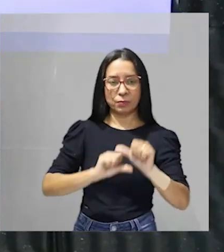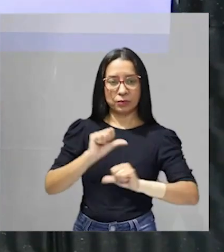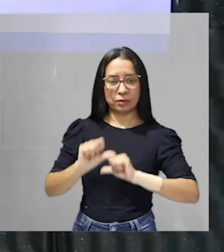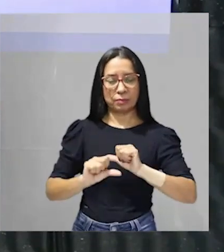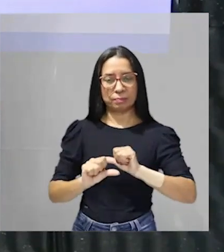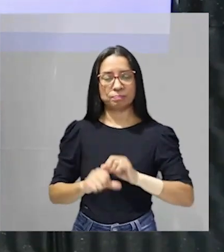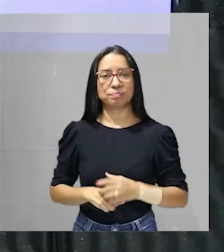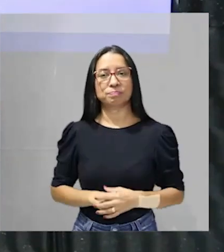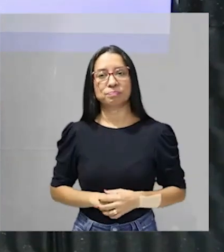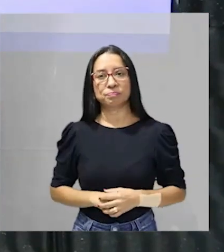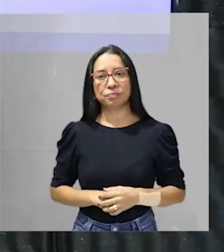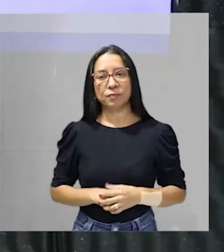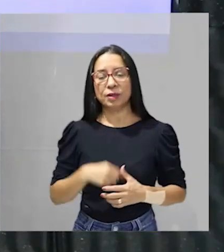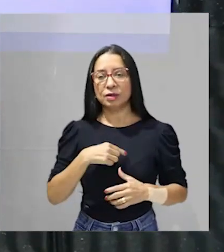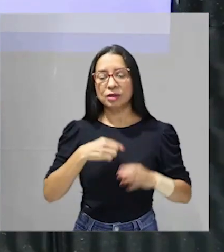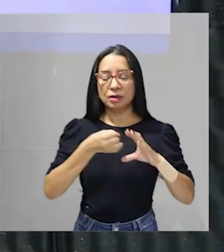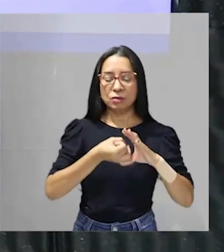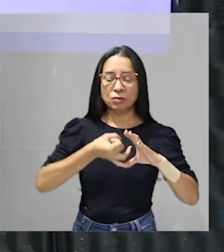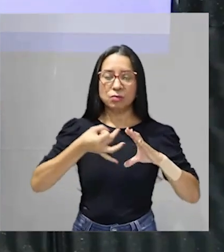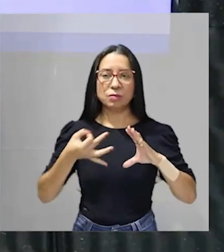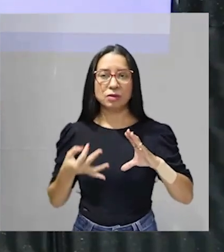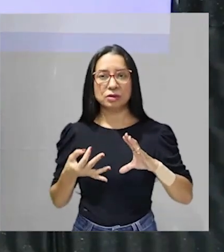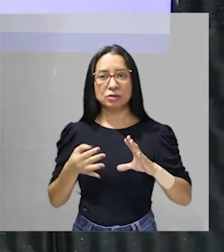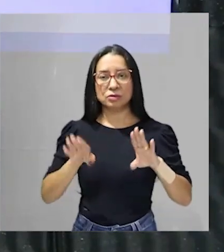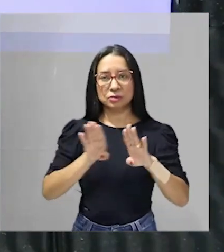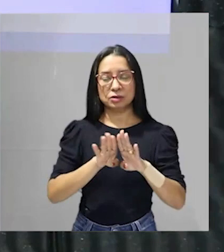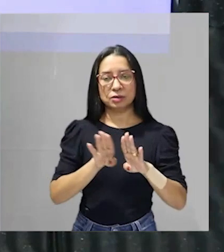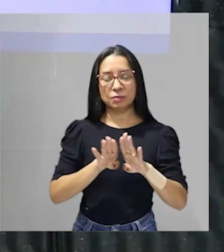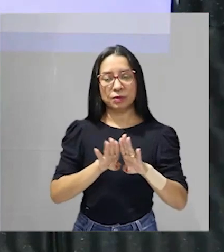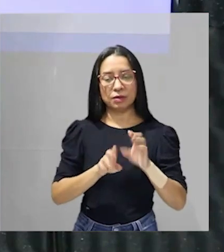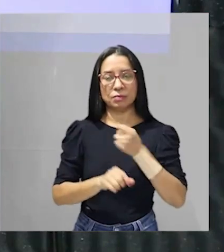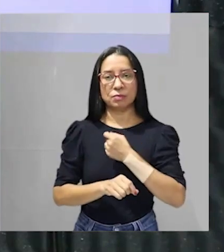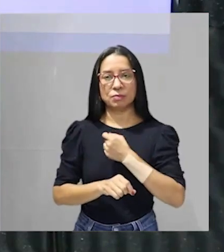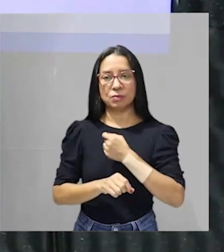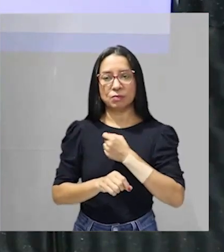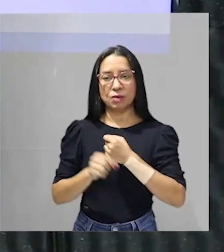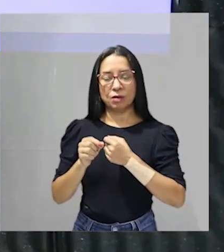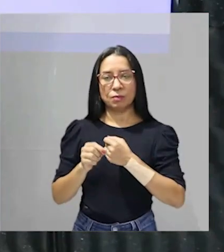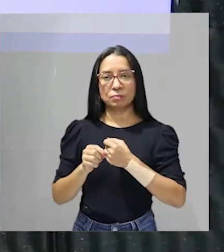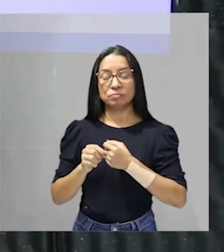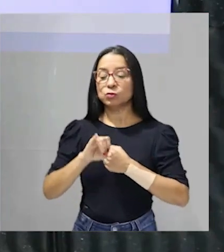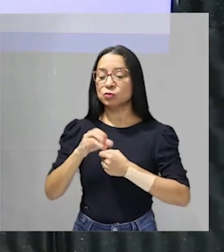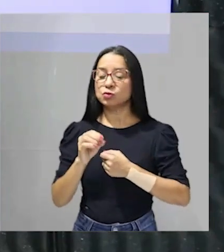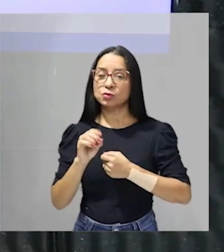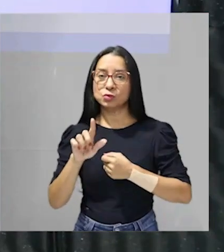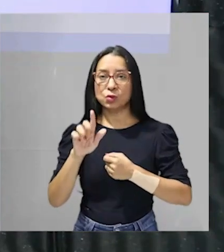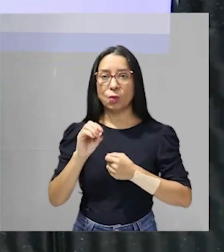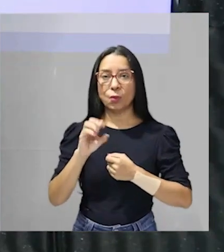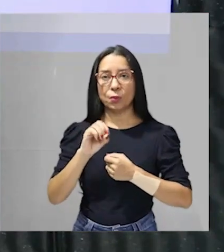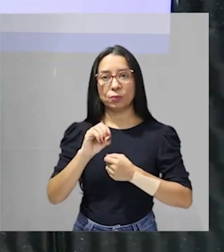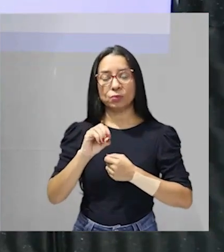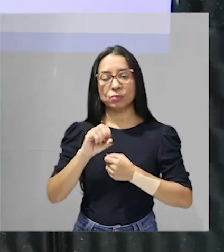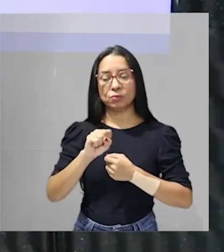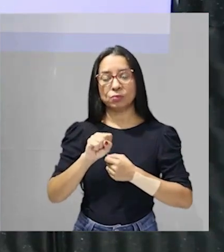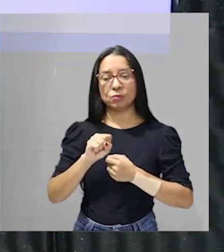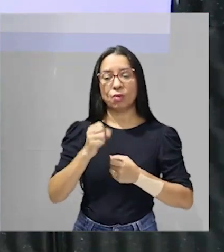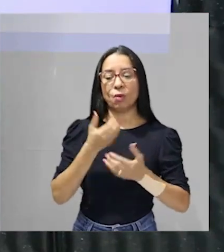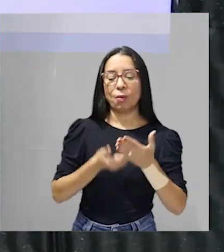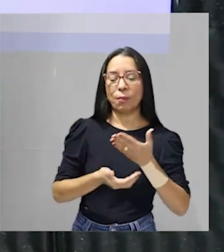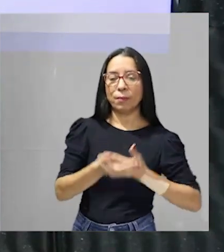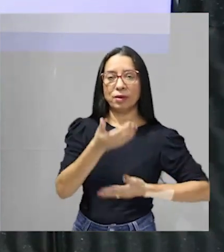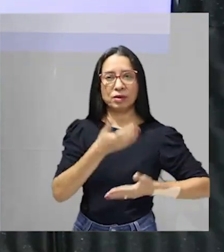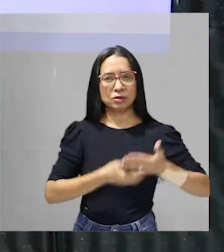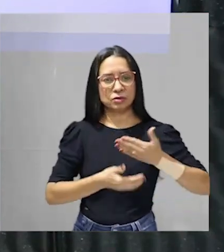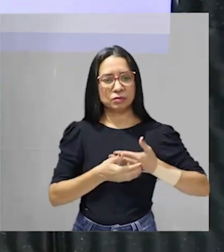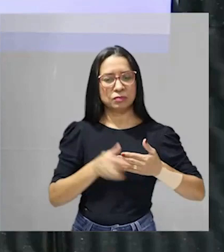e o jogo ele tem como característica também Existem os jogos cooperativos onde o indivíduo ele Coopera